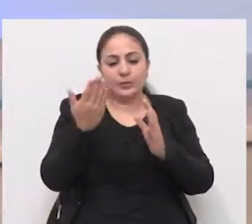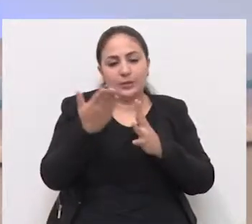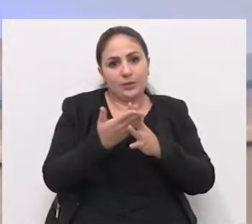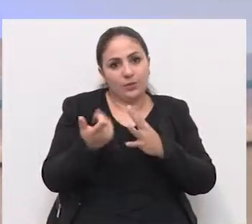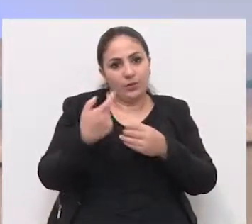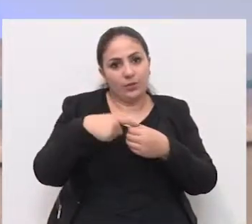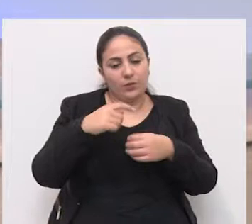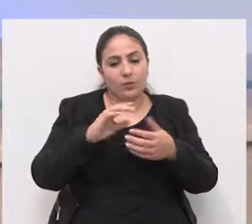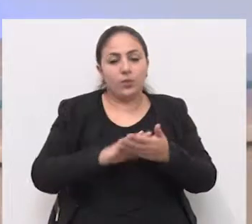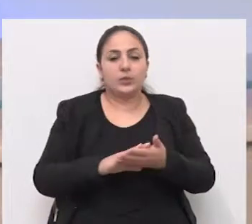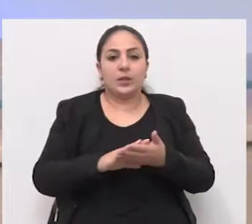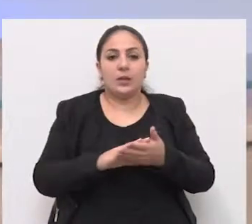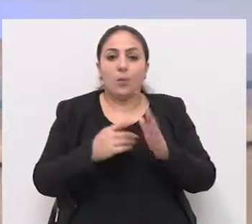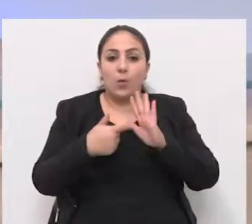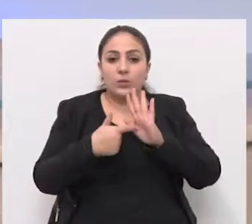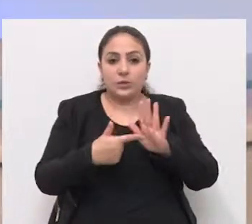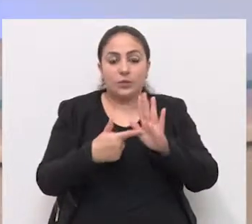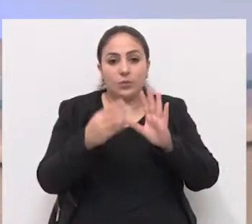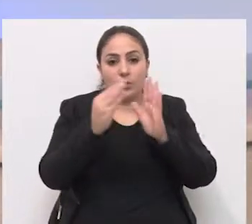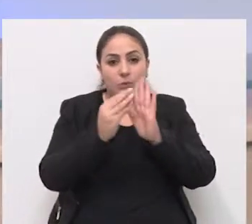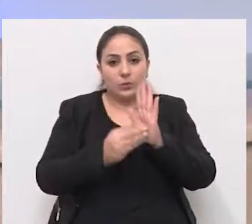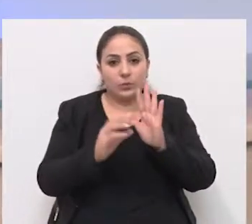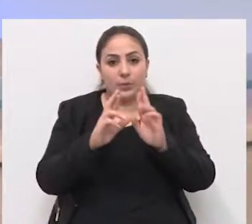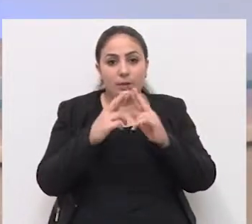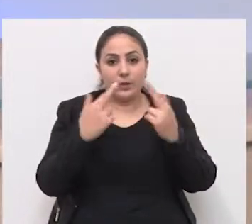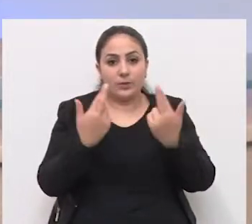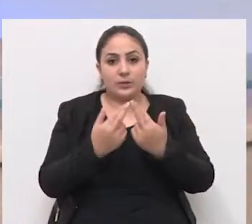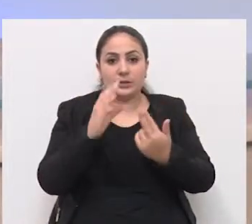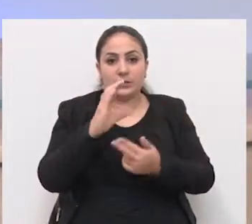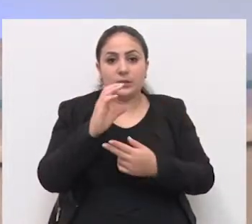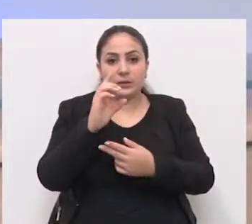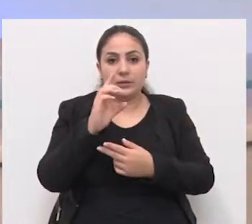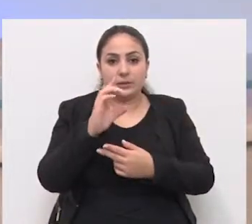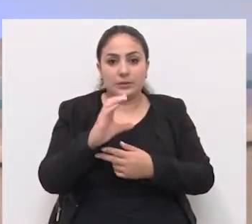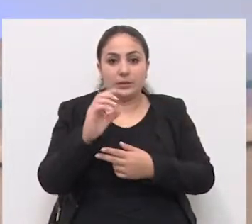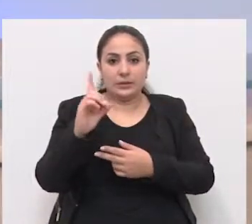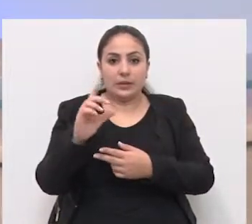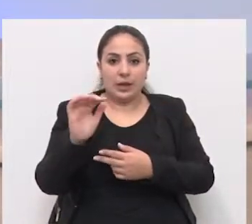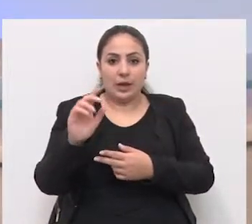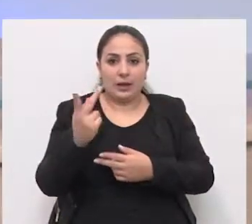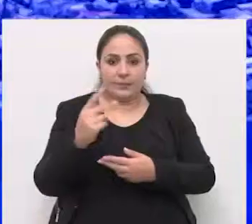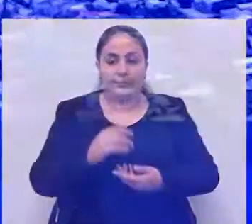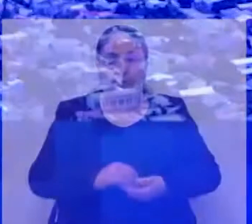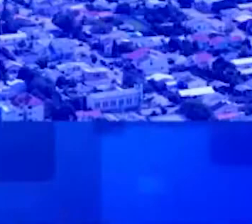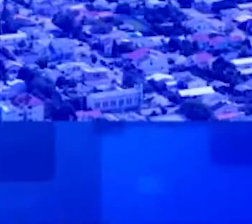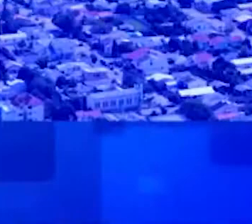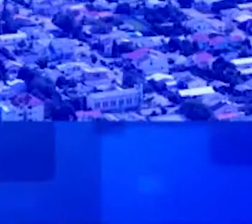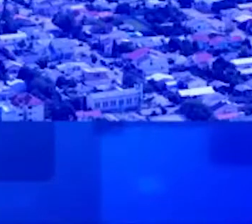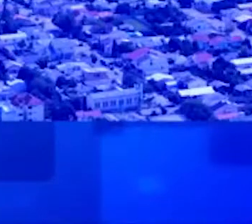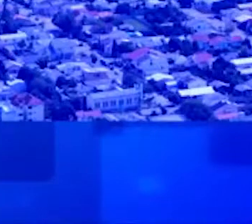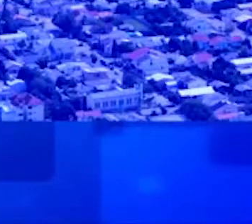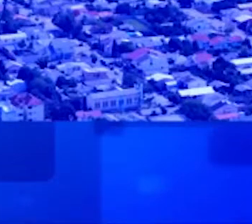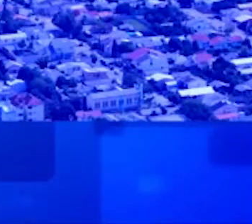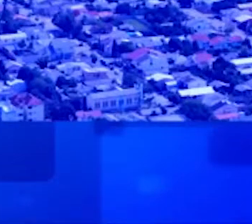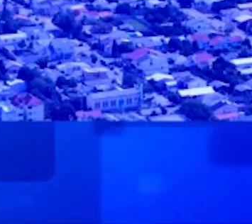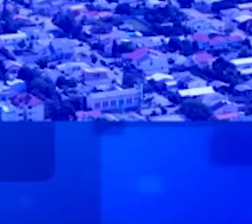faz um rápido intervalo e em seguida mostra o conteúdo de uma reunião da CCDH.